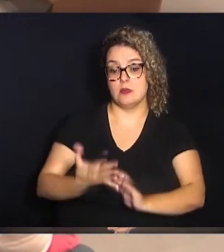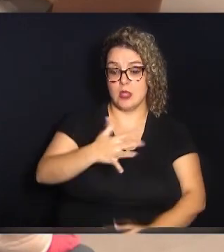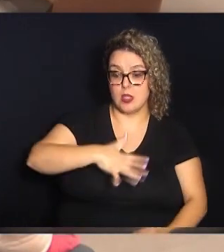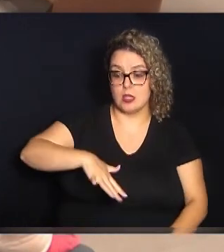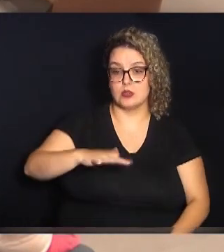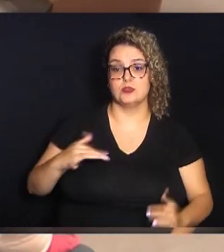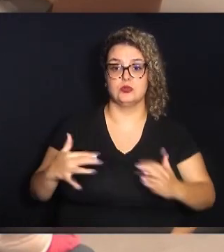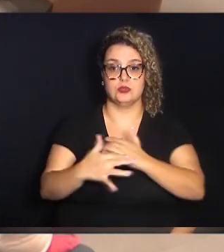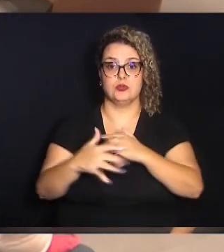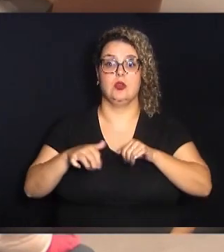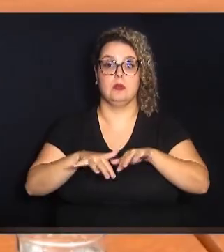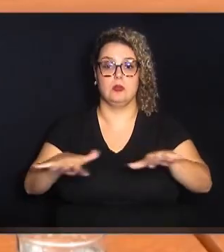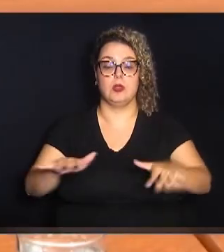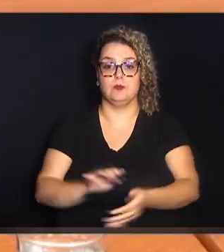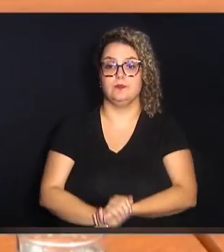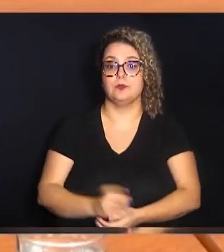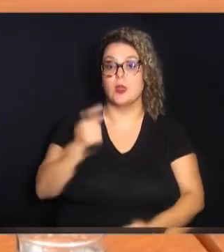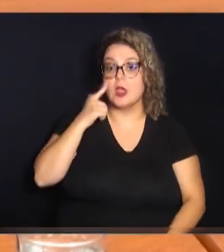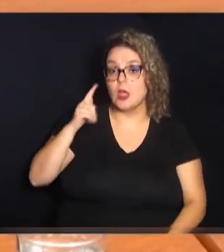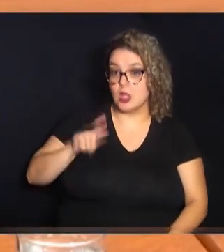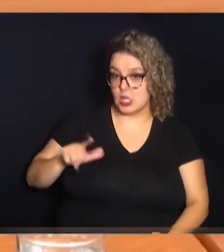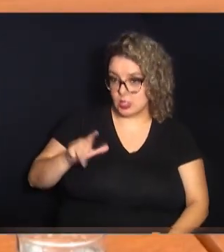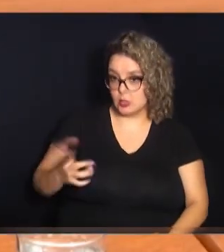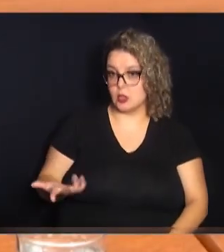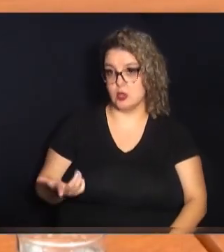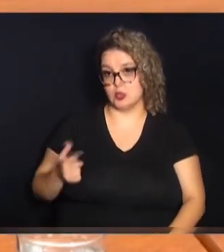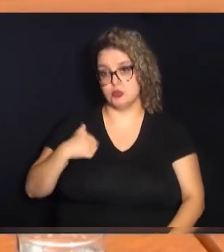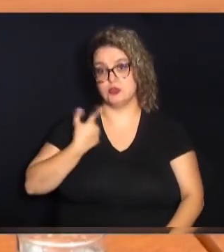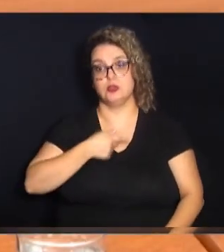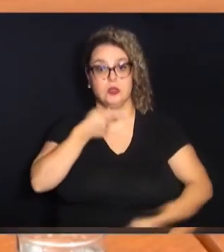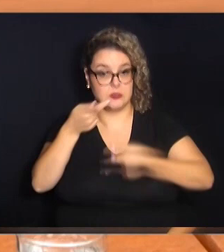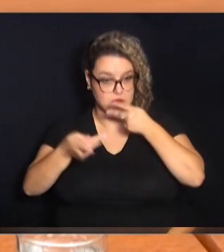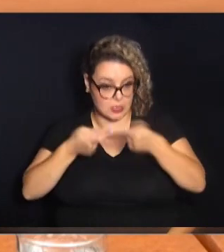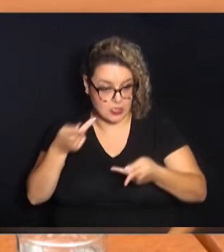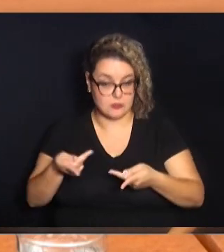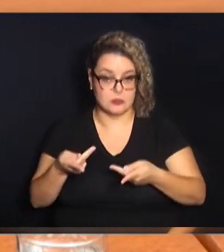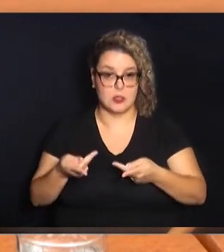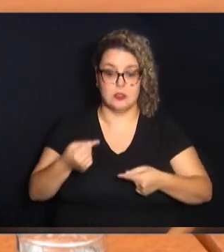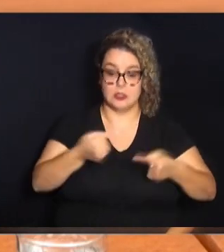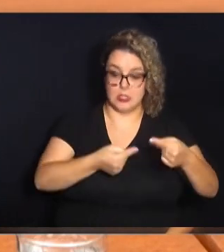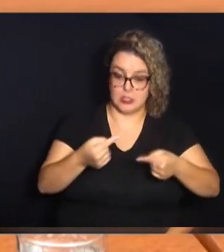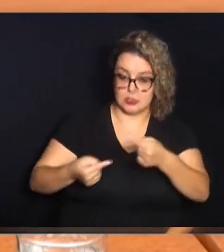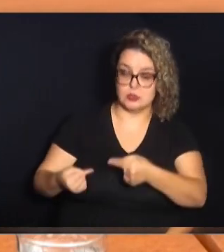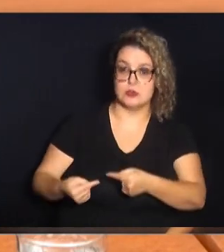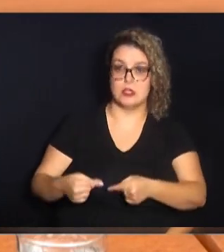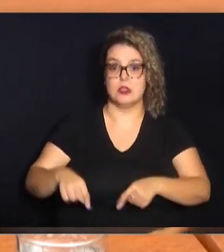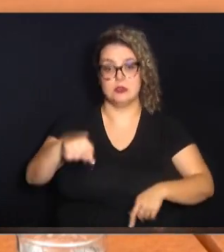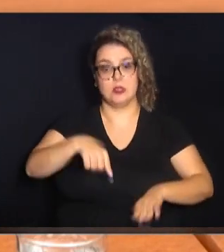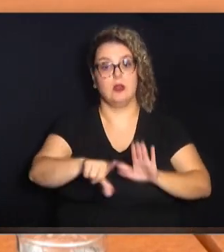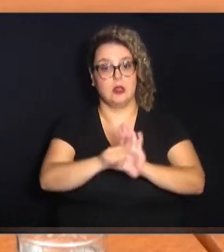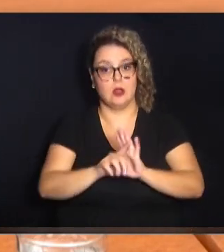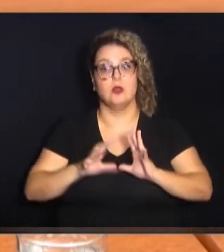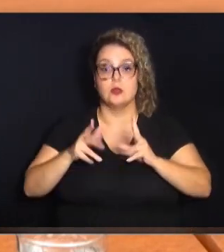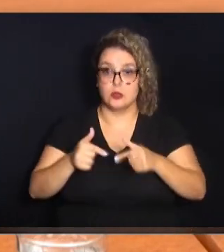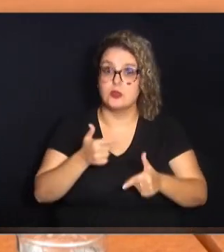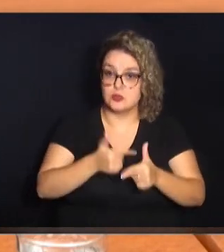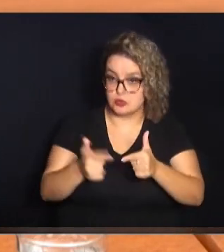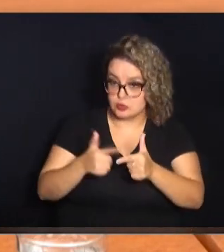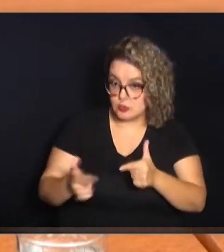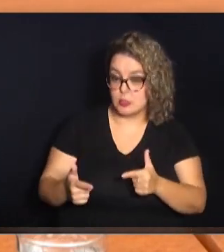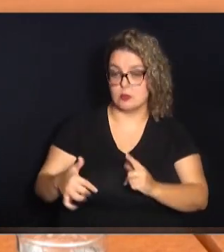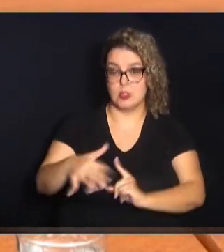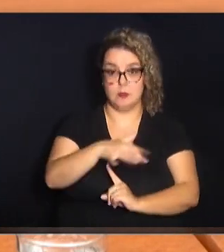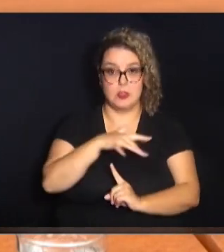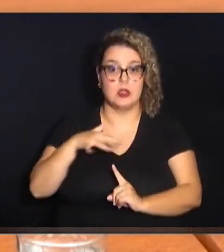zona de expansão urbana é claro que a gente destaca na dessa lei todos os problemas